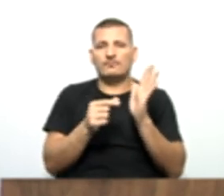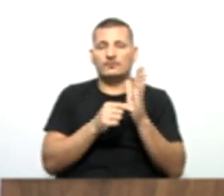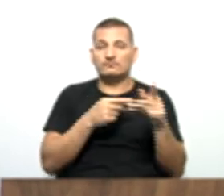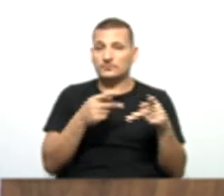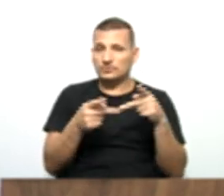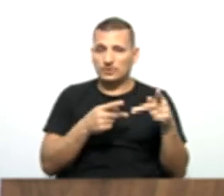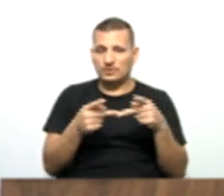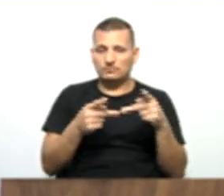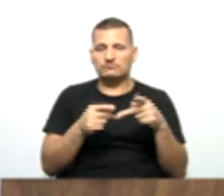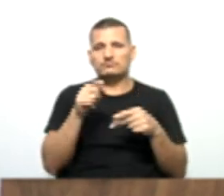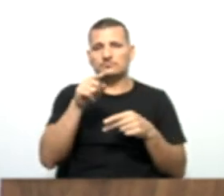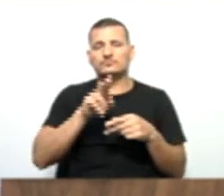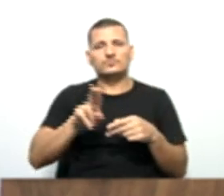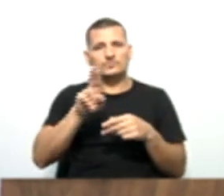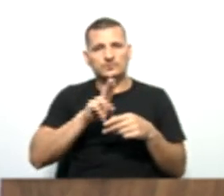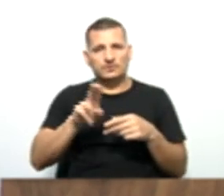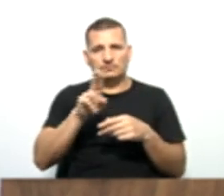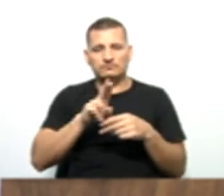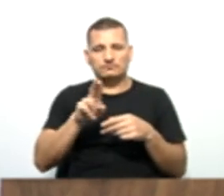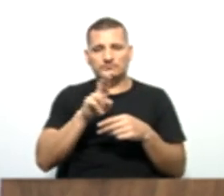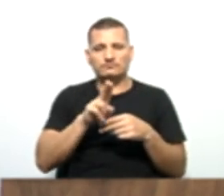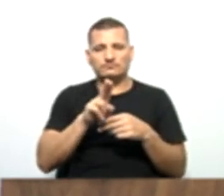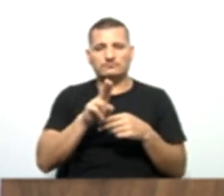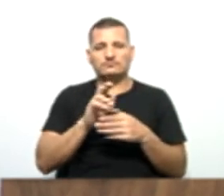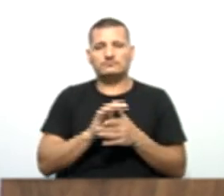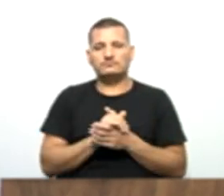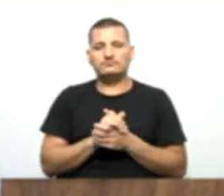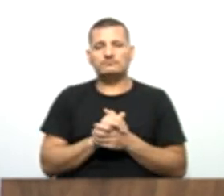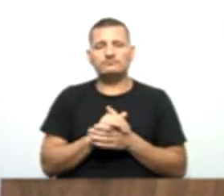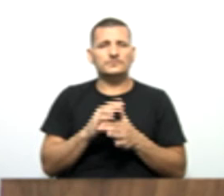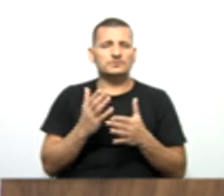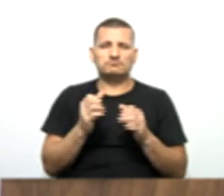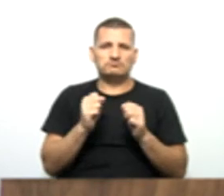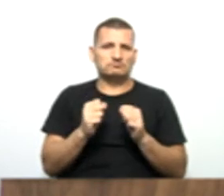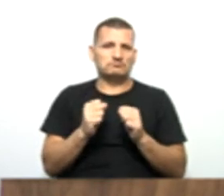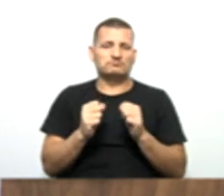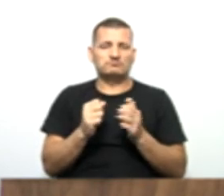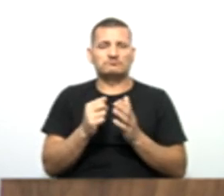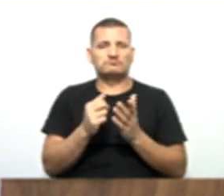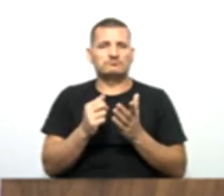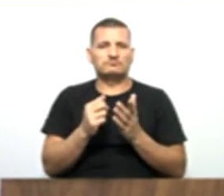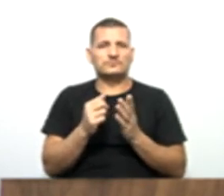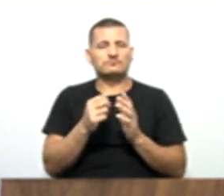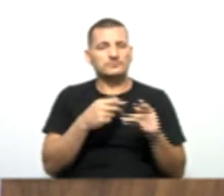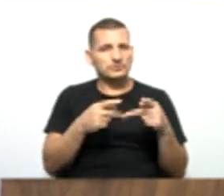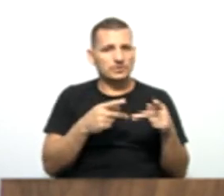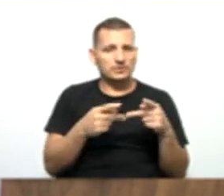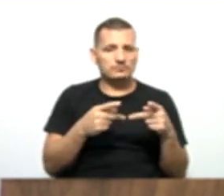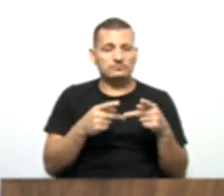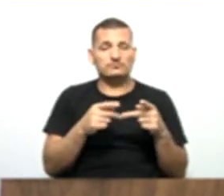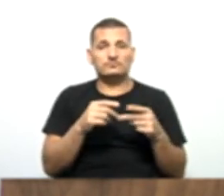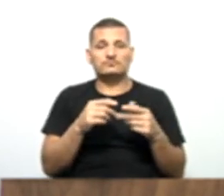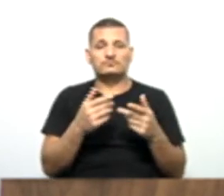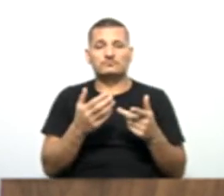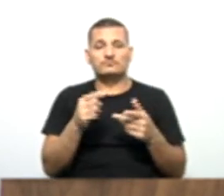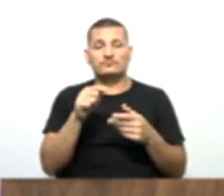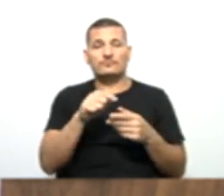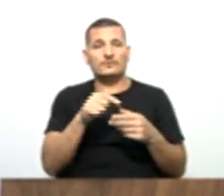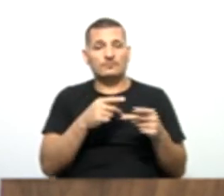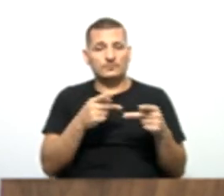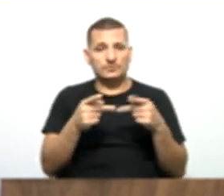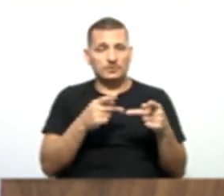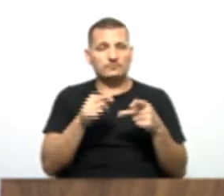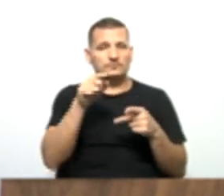deve usar eficientemente, tá? Então ele serve para o projeto. E esse projeto que você